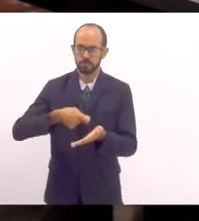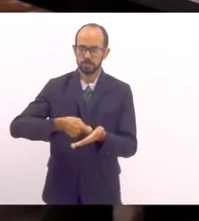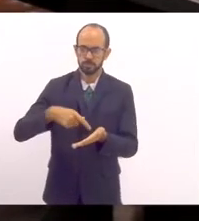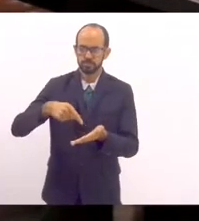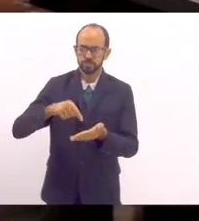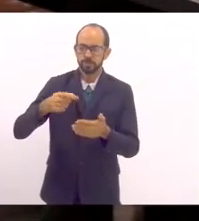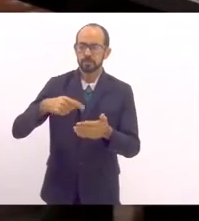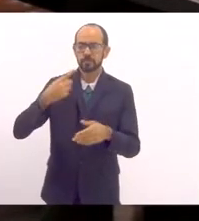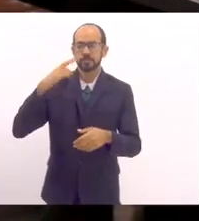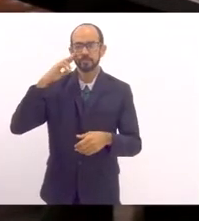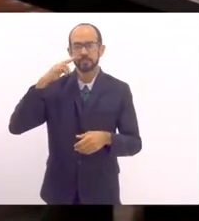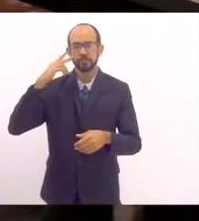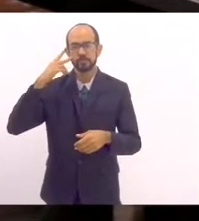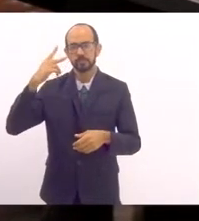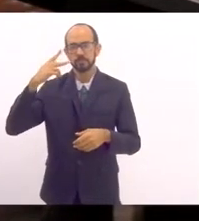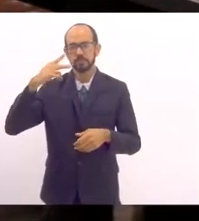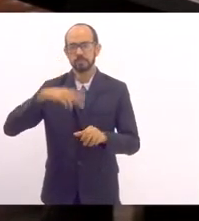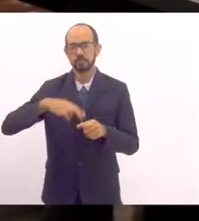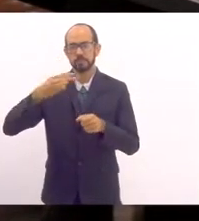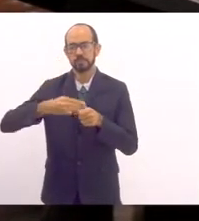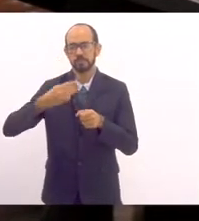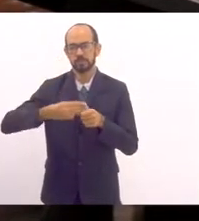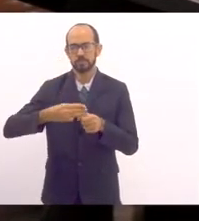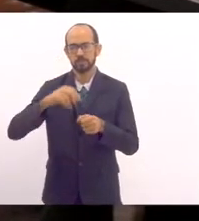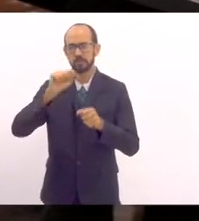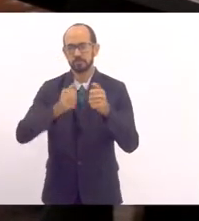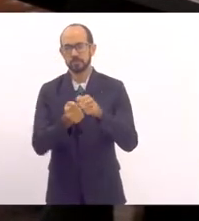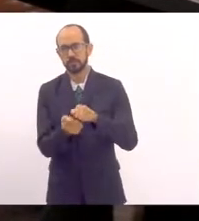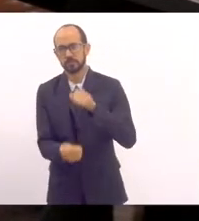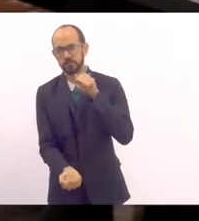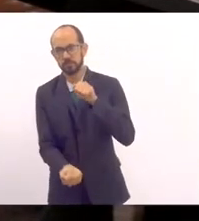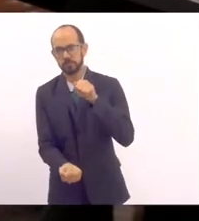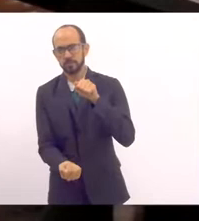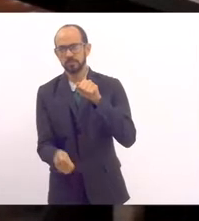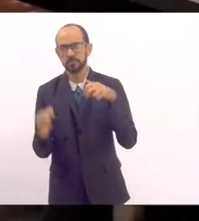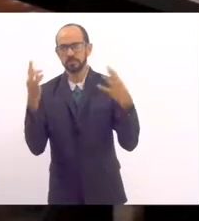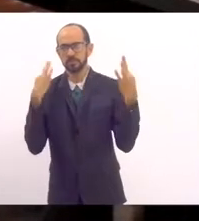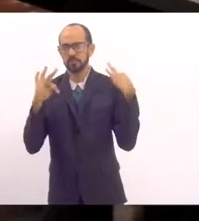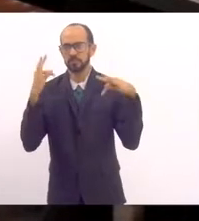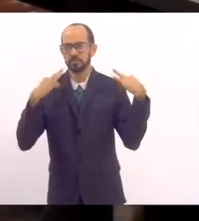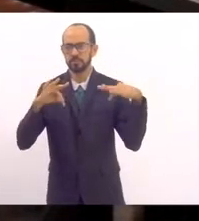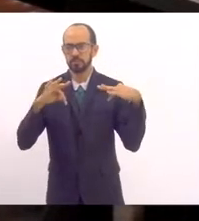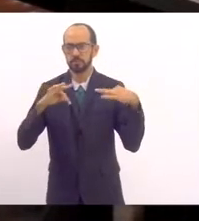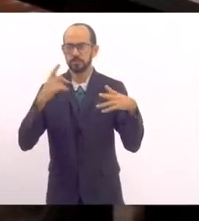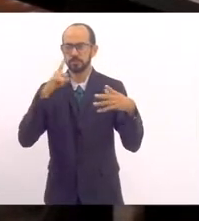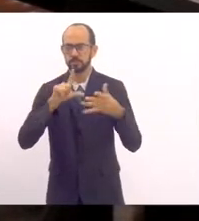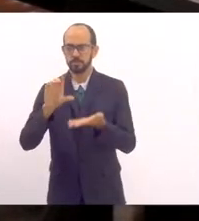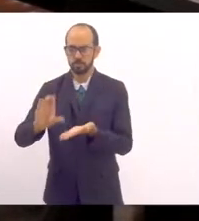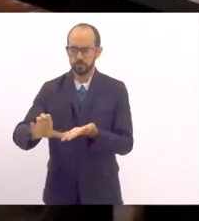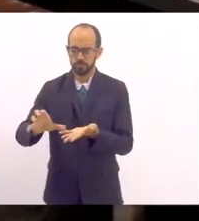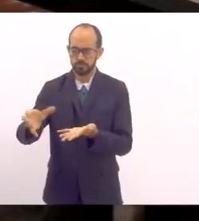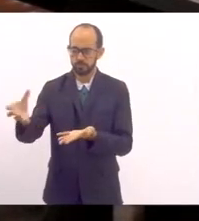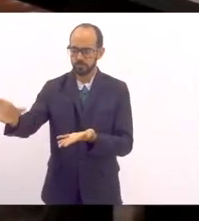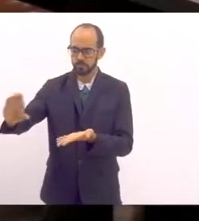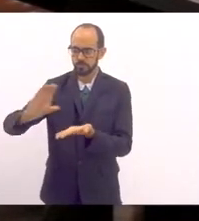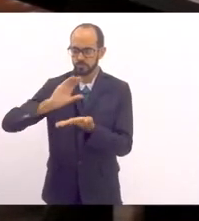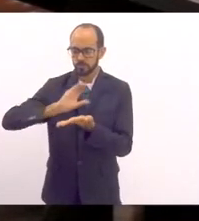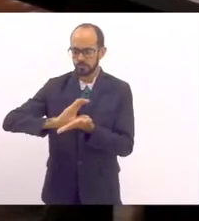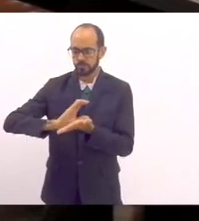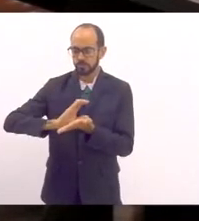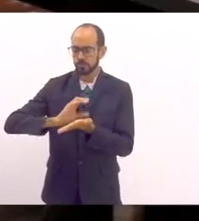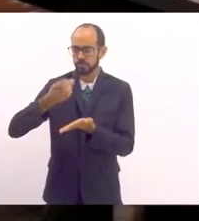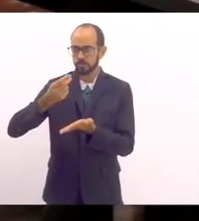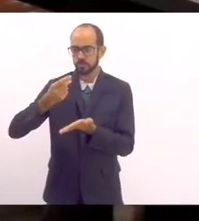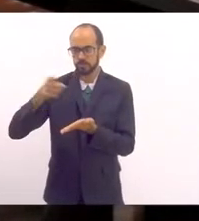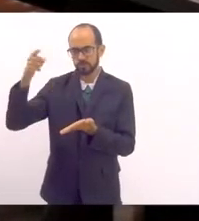que os municípios estejam no mapa do turismo e assim possam... receber recursos do governo federal, o caso